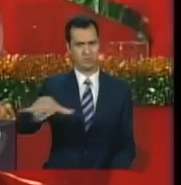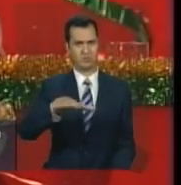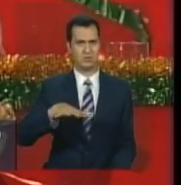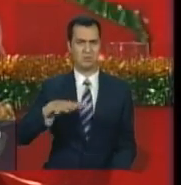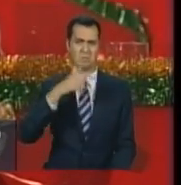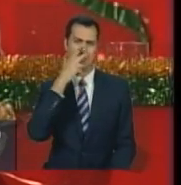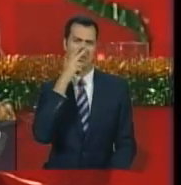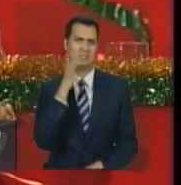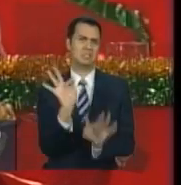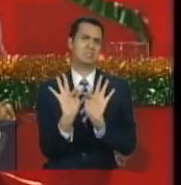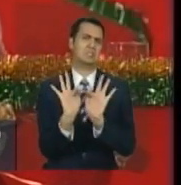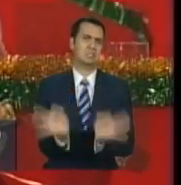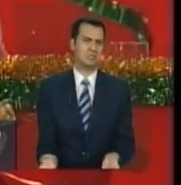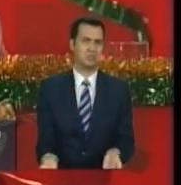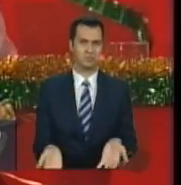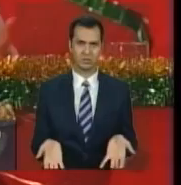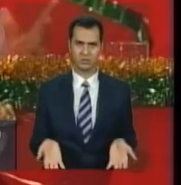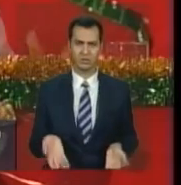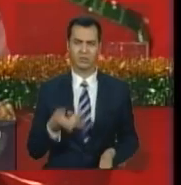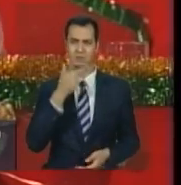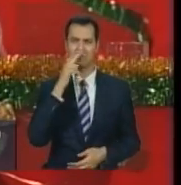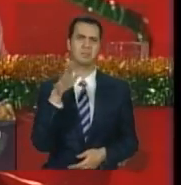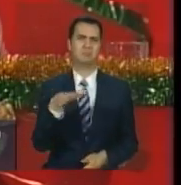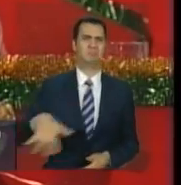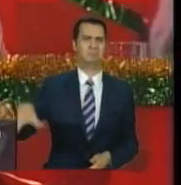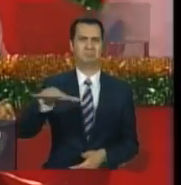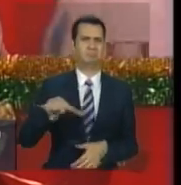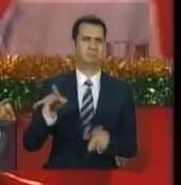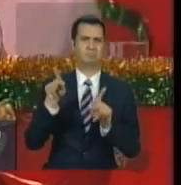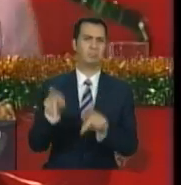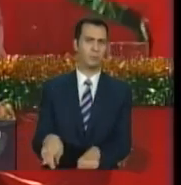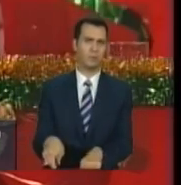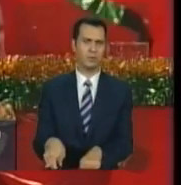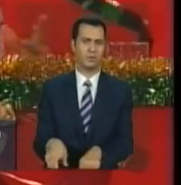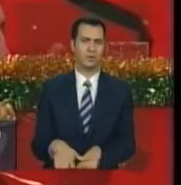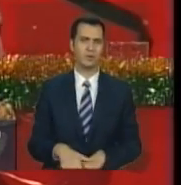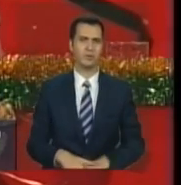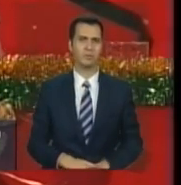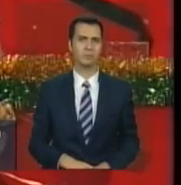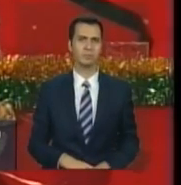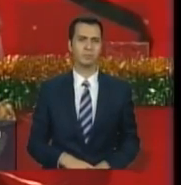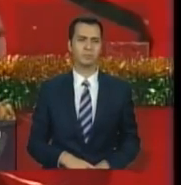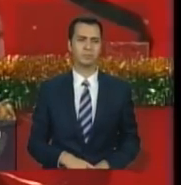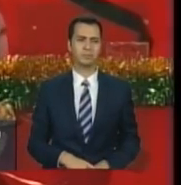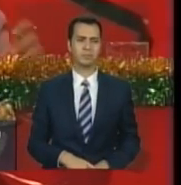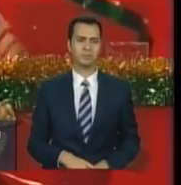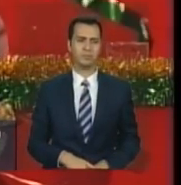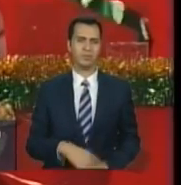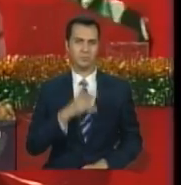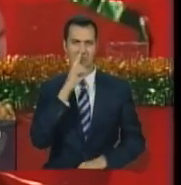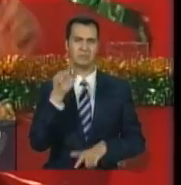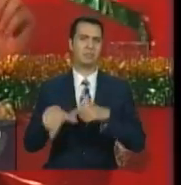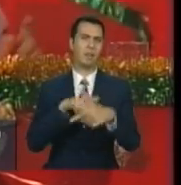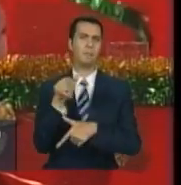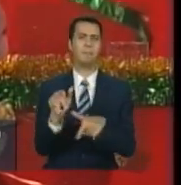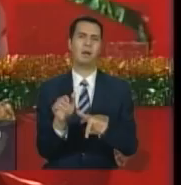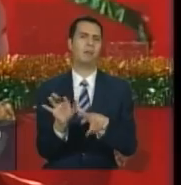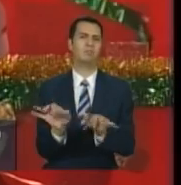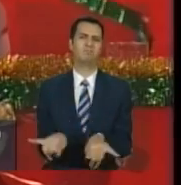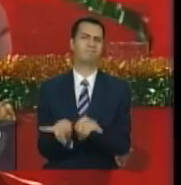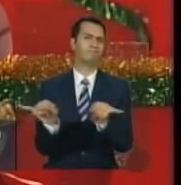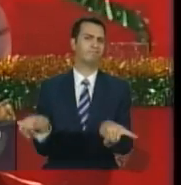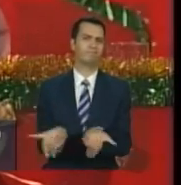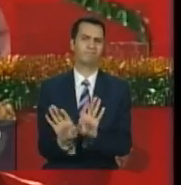categoria qualquer, ou como uma população que faz um trabalho menor. Pelo